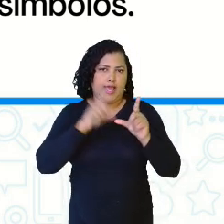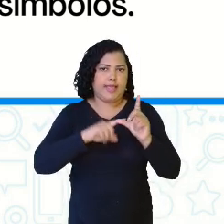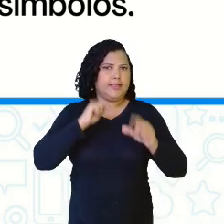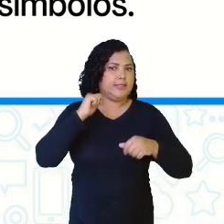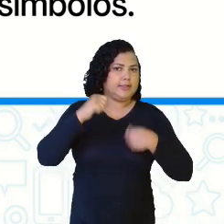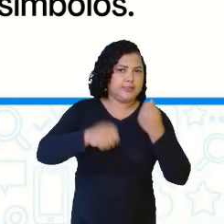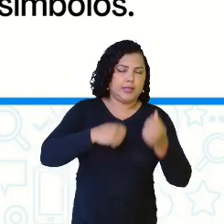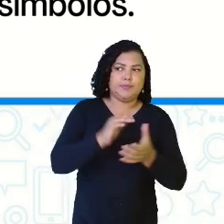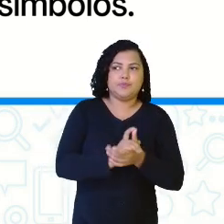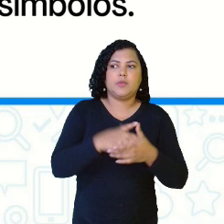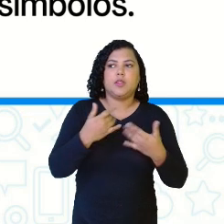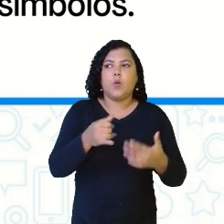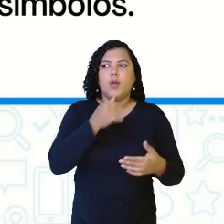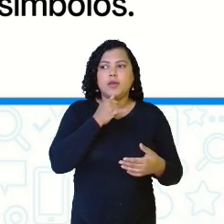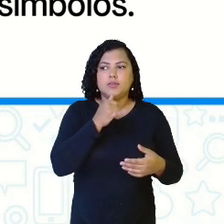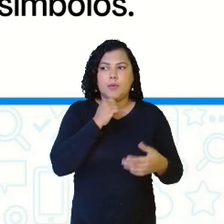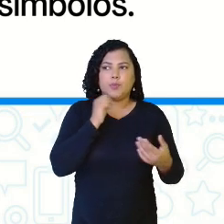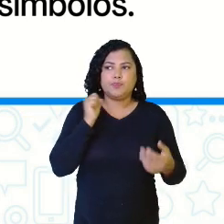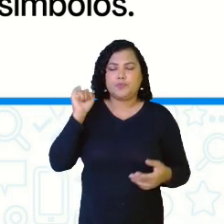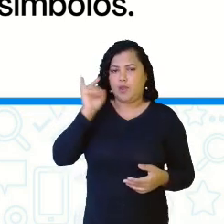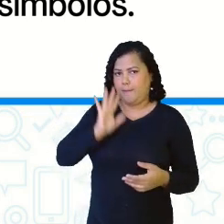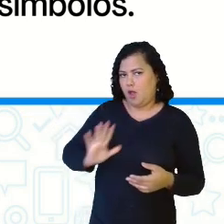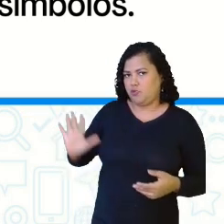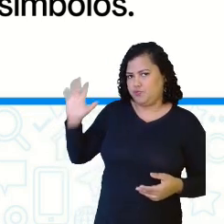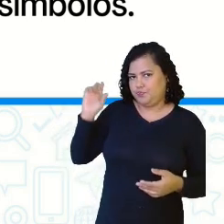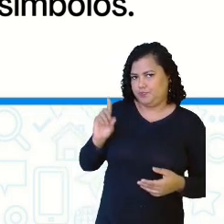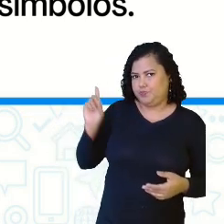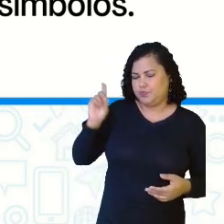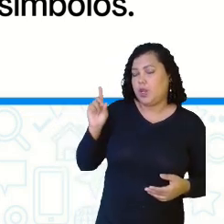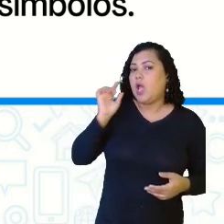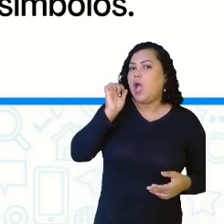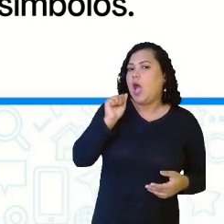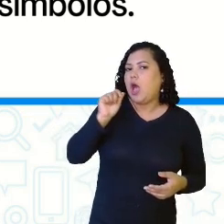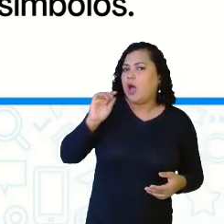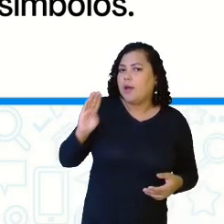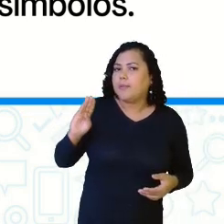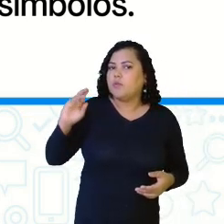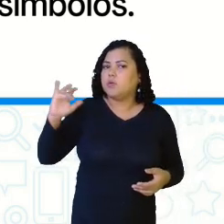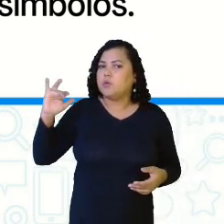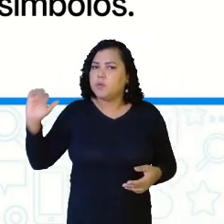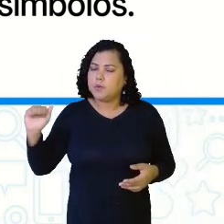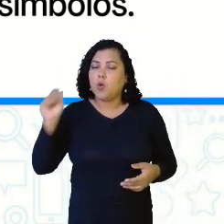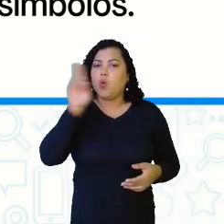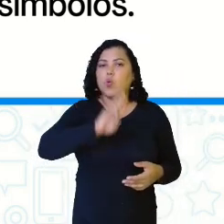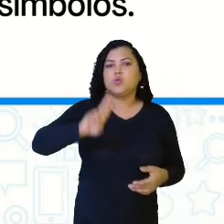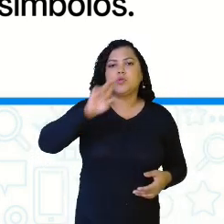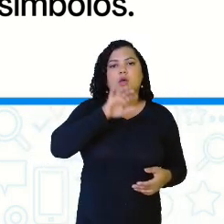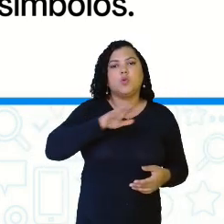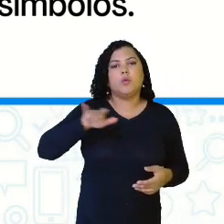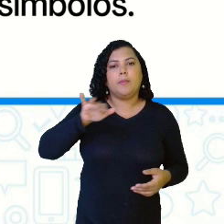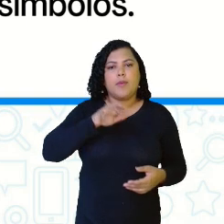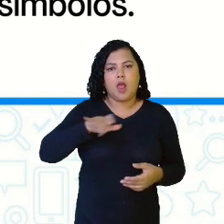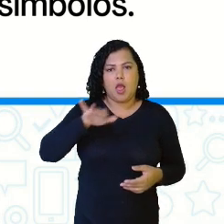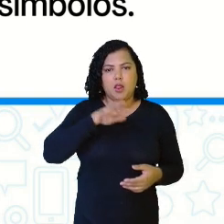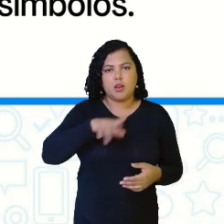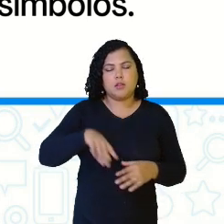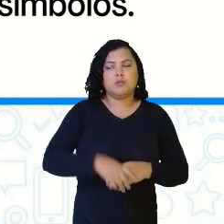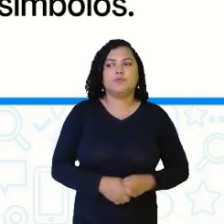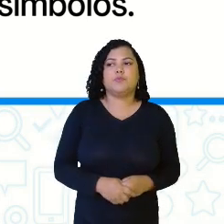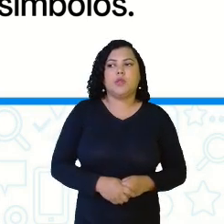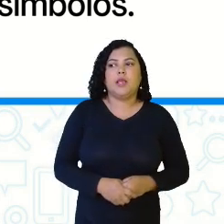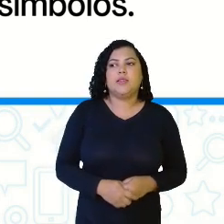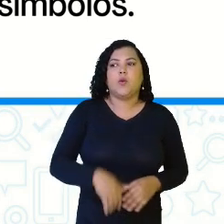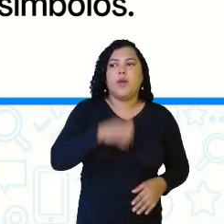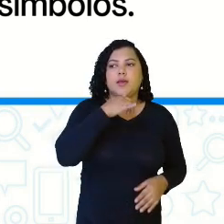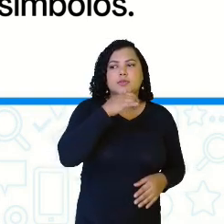eu estou mostrando aqui para vocês o alfabeto usando o sistema de Braille, né? O sistema Braille. Então, aí ele pegou